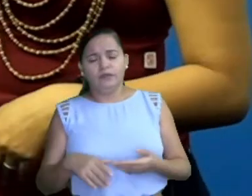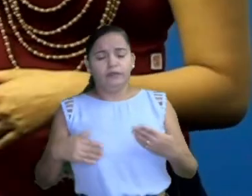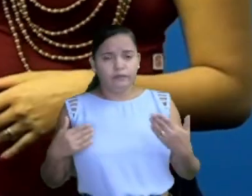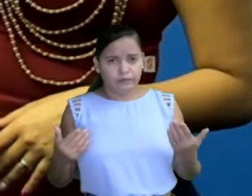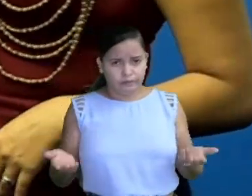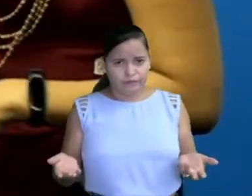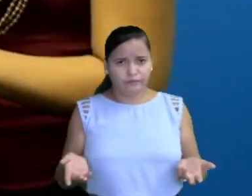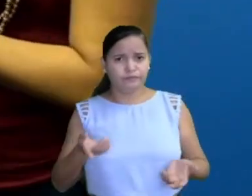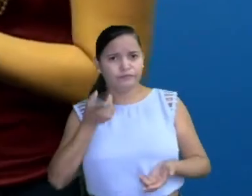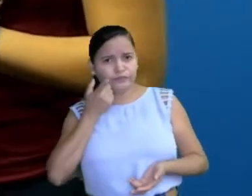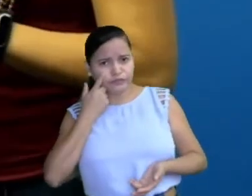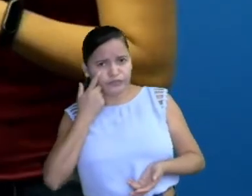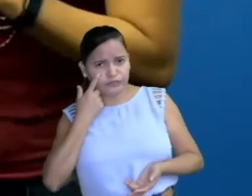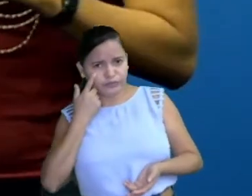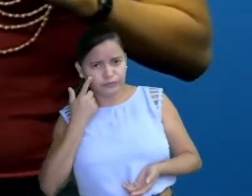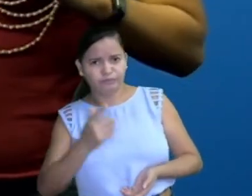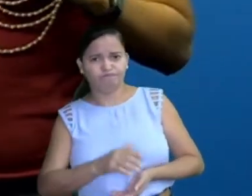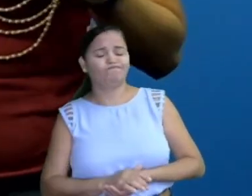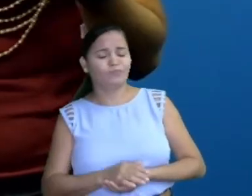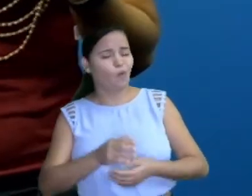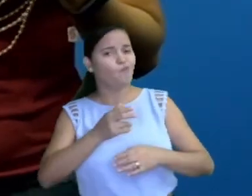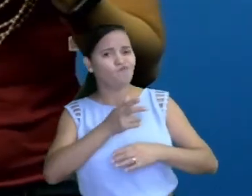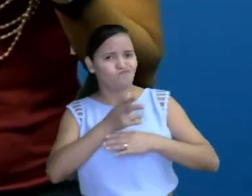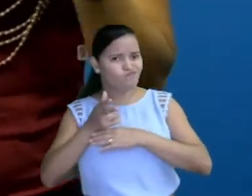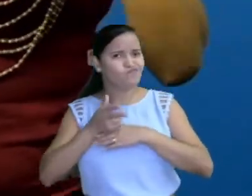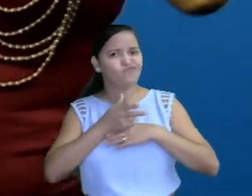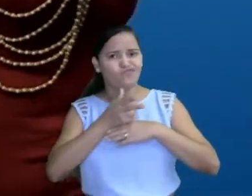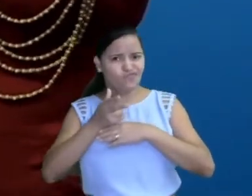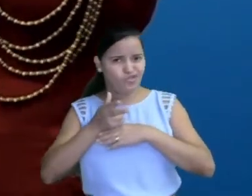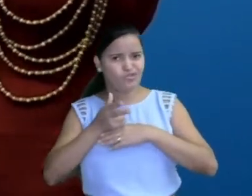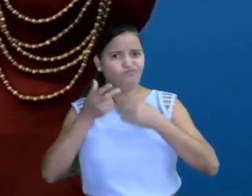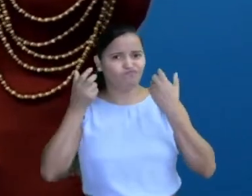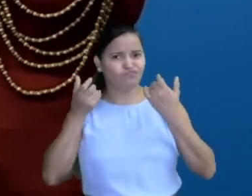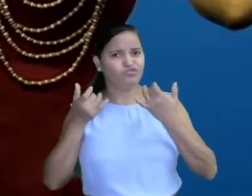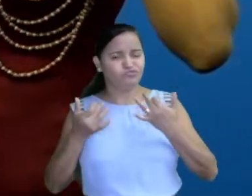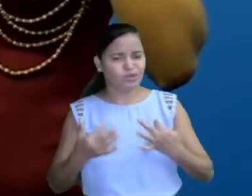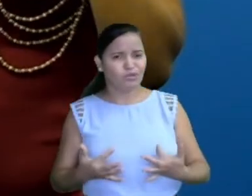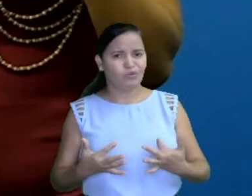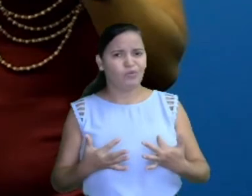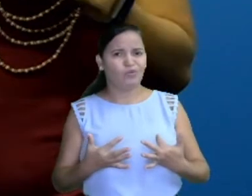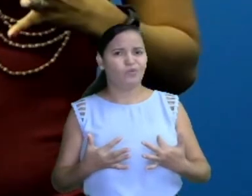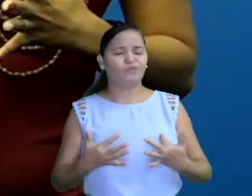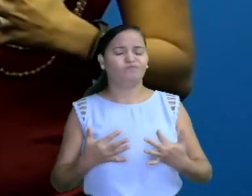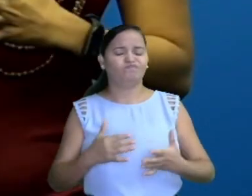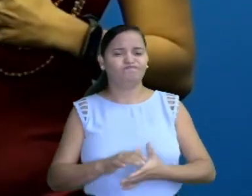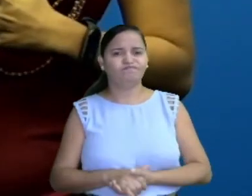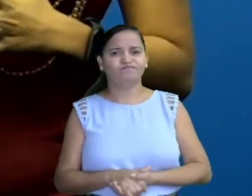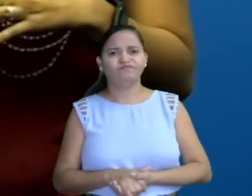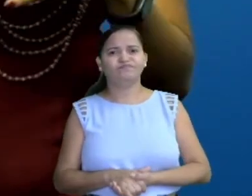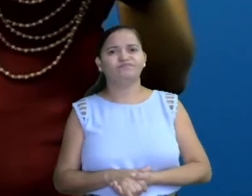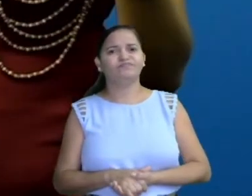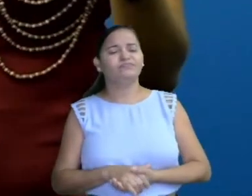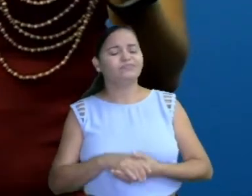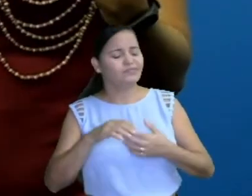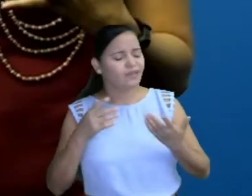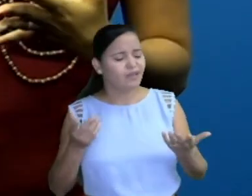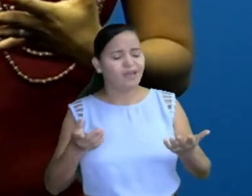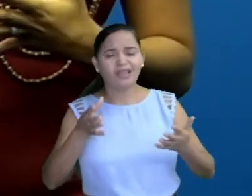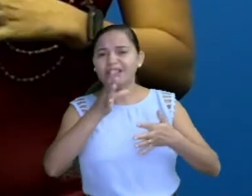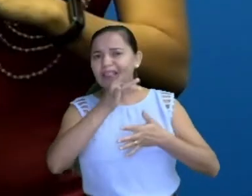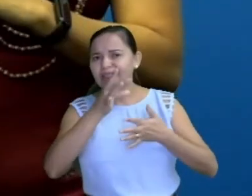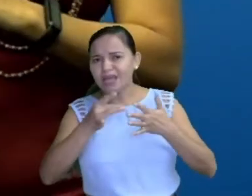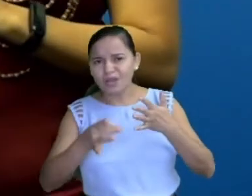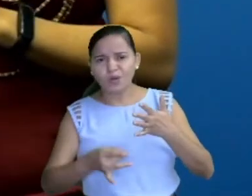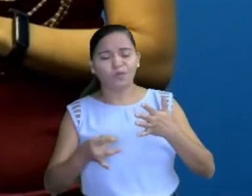Então, gente, vejam só. Esse vídeo anterior que a gente viu agora, o que ele falou para vocês? O que ele trouxe